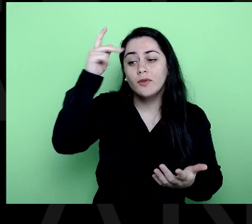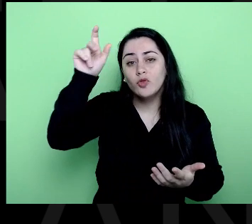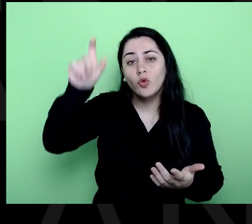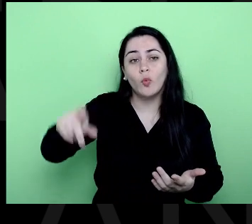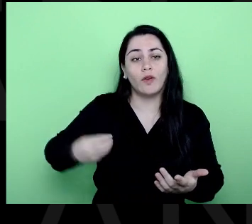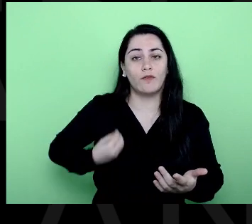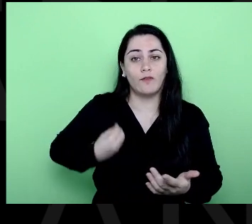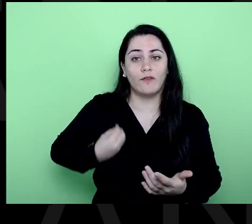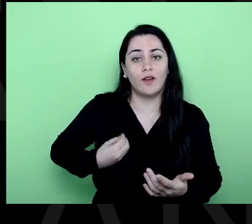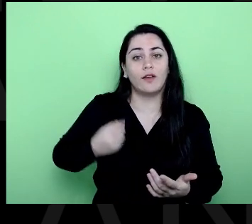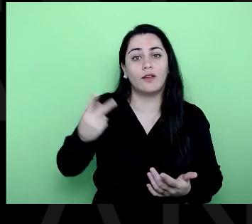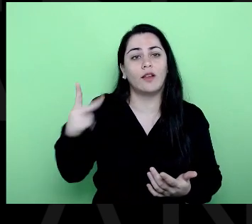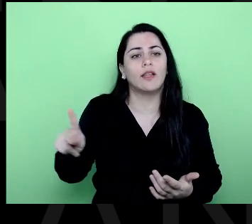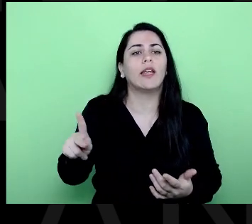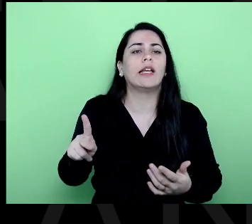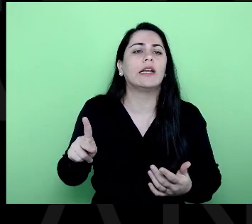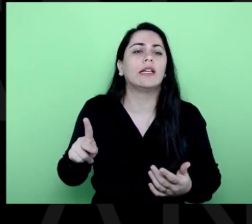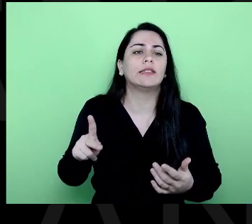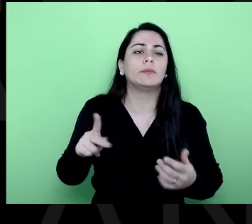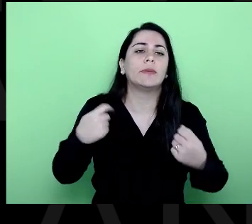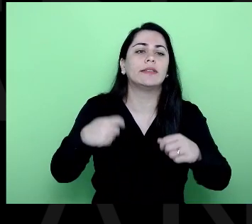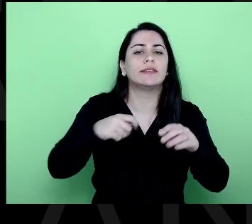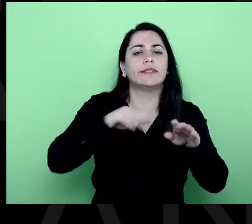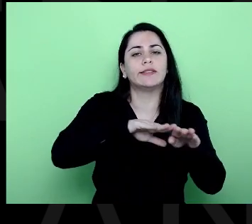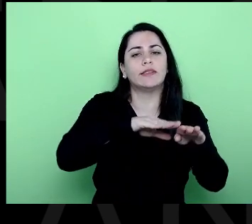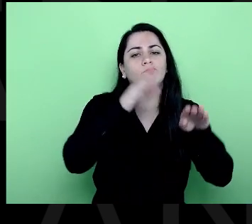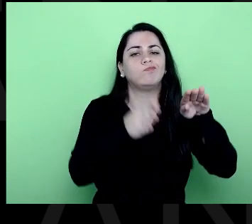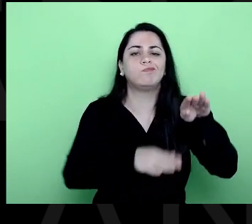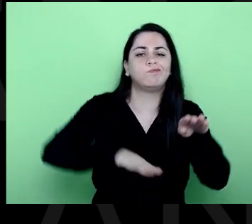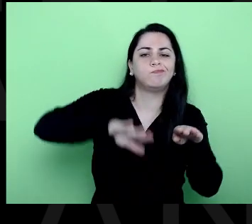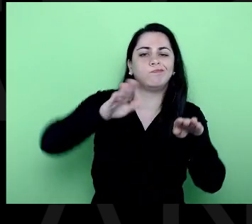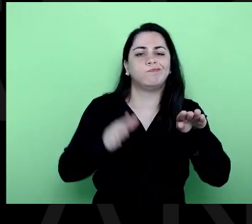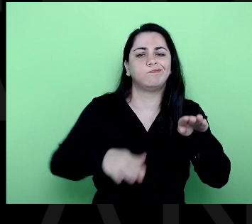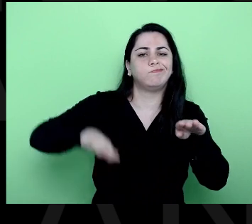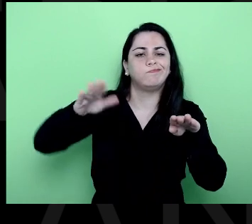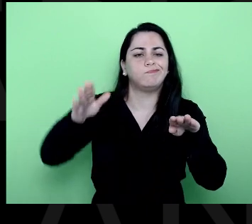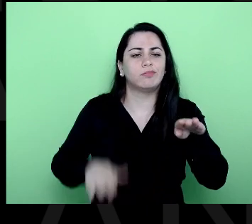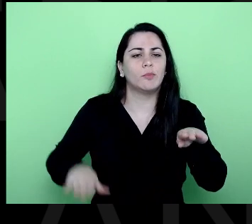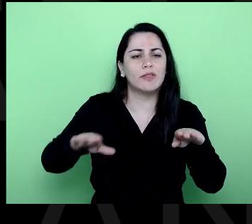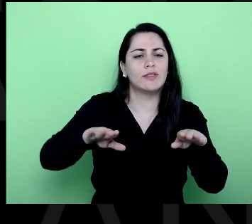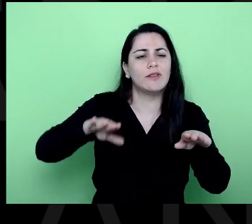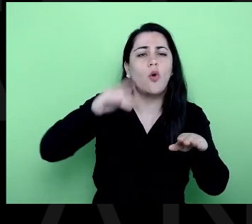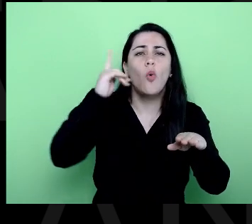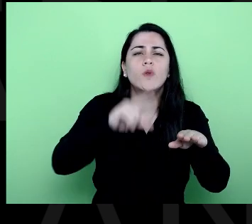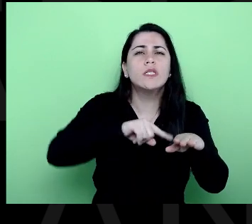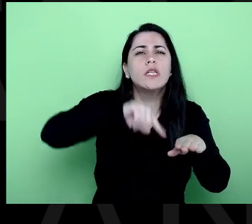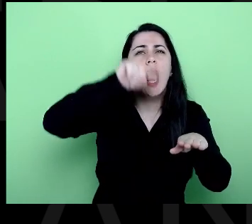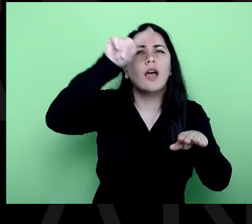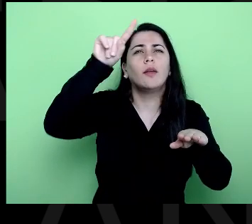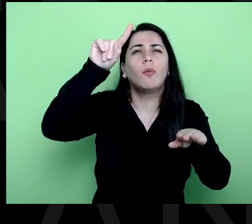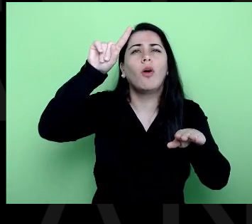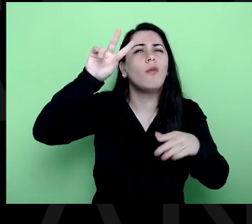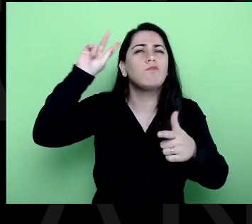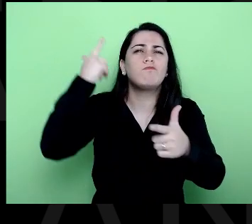ser um alto e baixo. Acho que essa pessoa tem que ter ido lá em cima, caído um